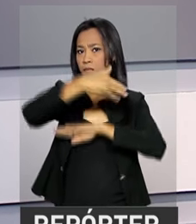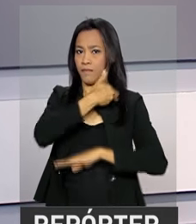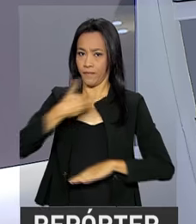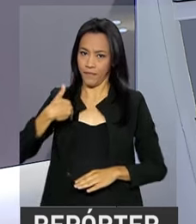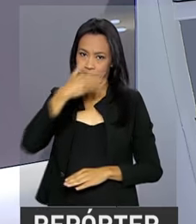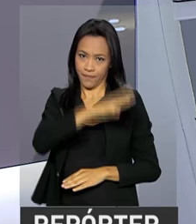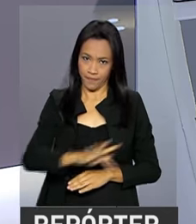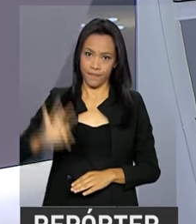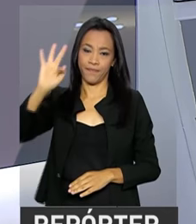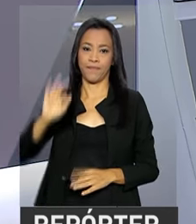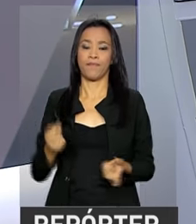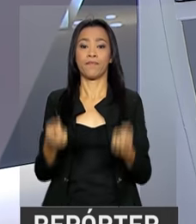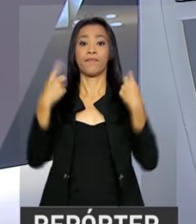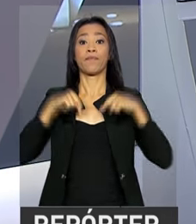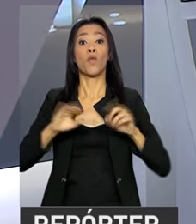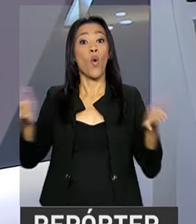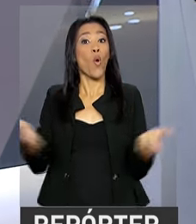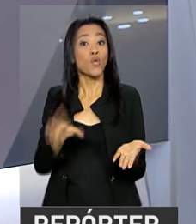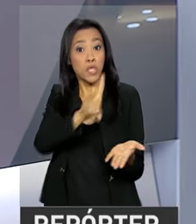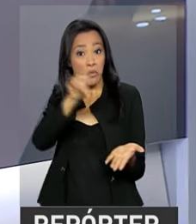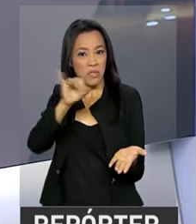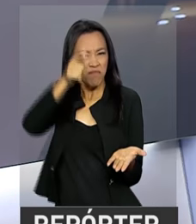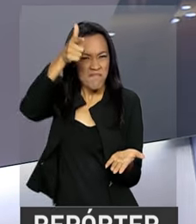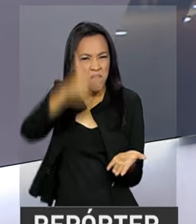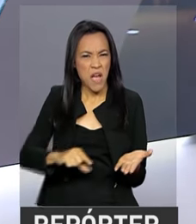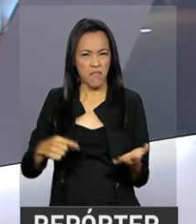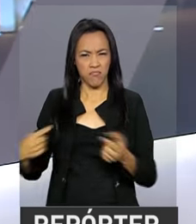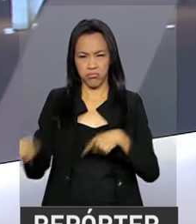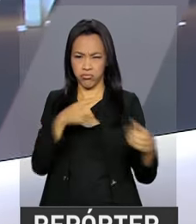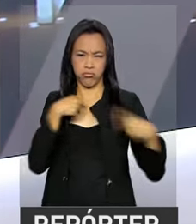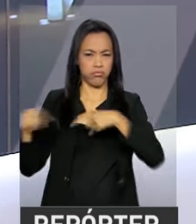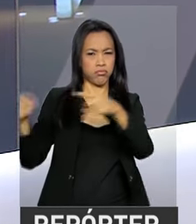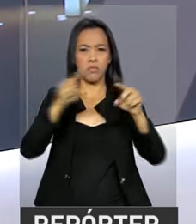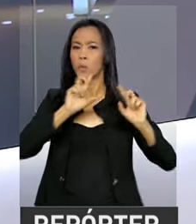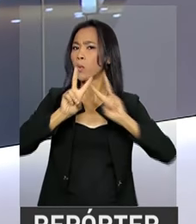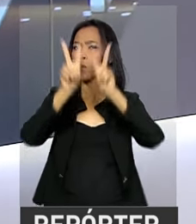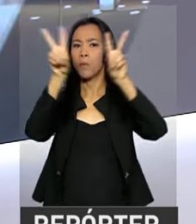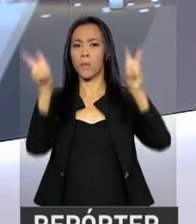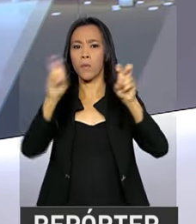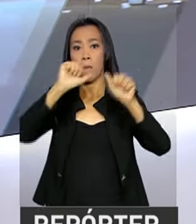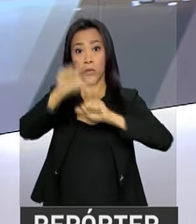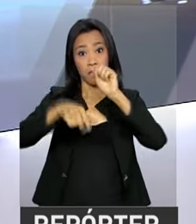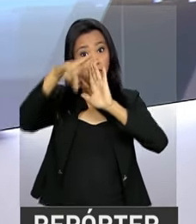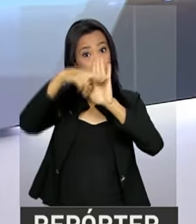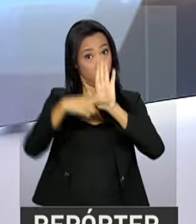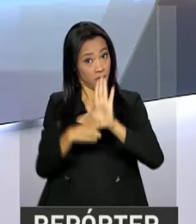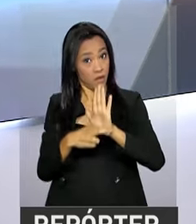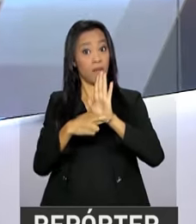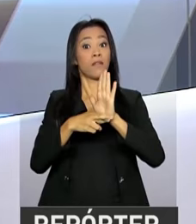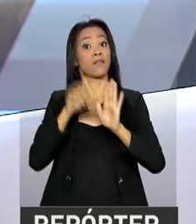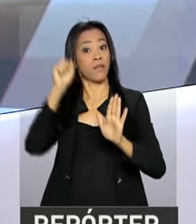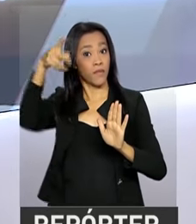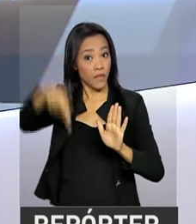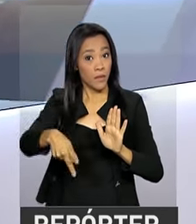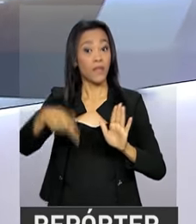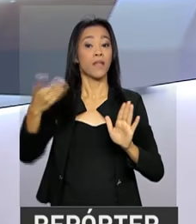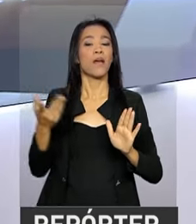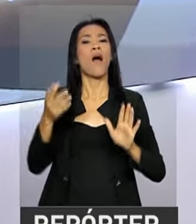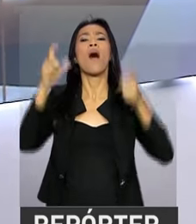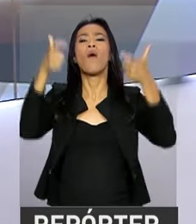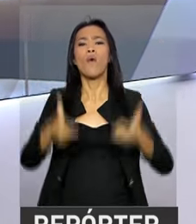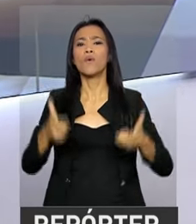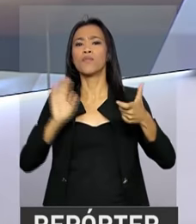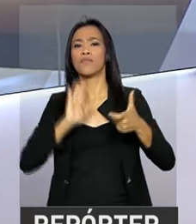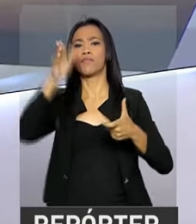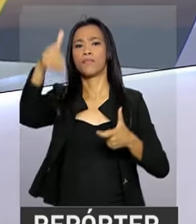federal. Hoje é dia de mais um debate sobre a reforma da Previdência e as novas regras. Desta vez será no Rio de Janeiro e é